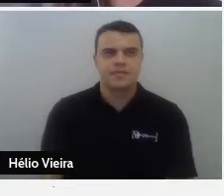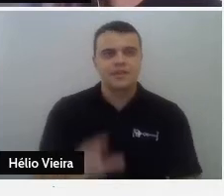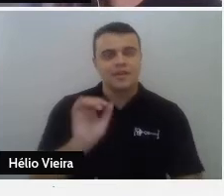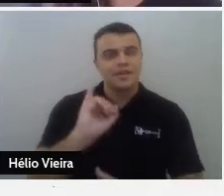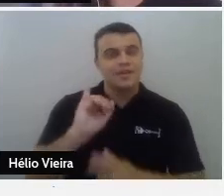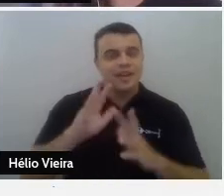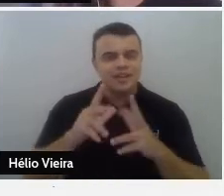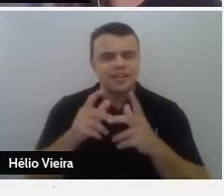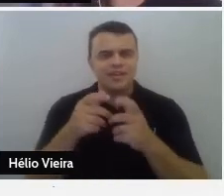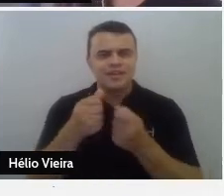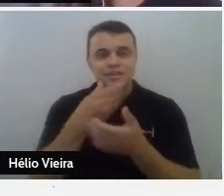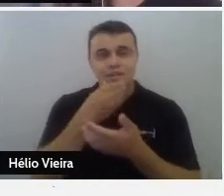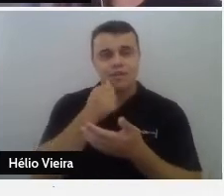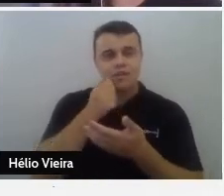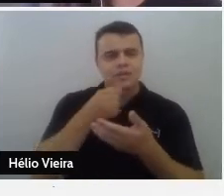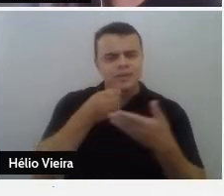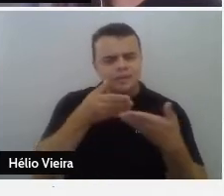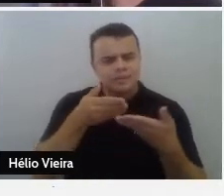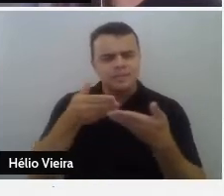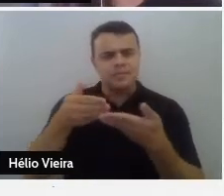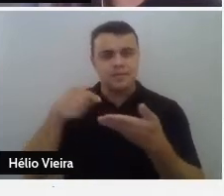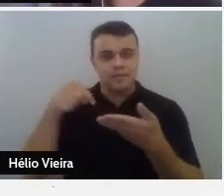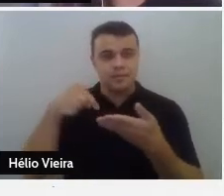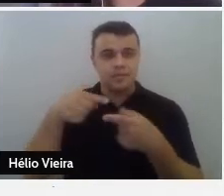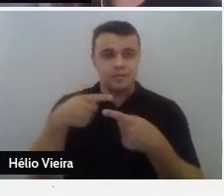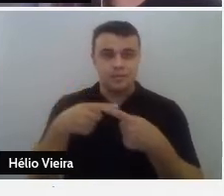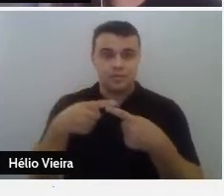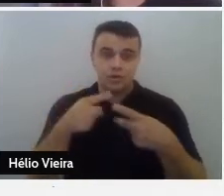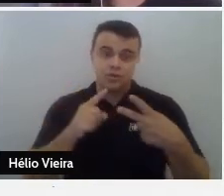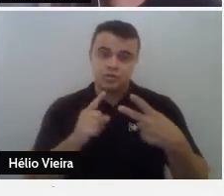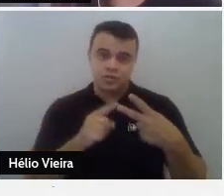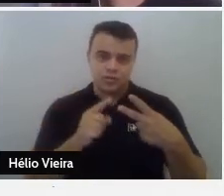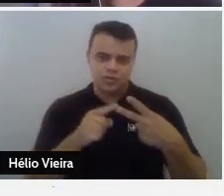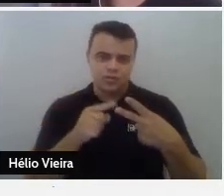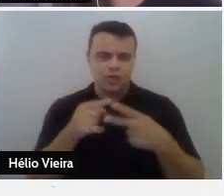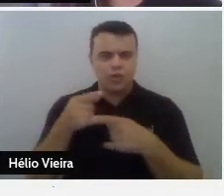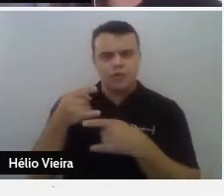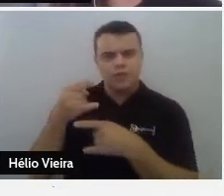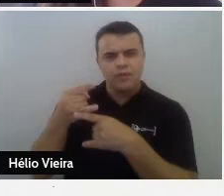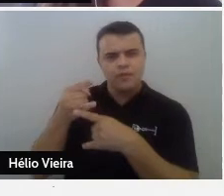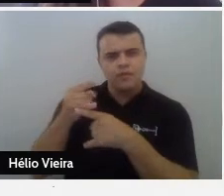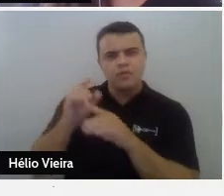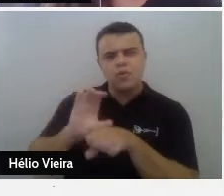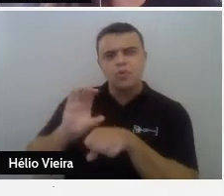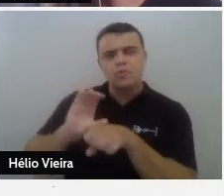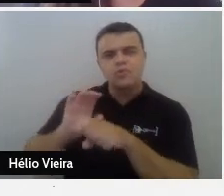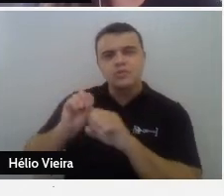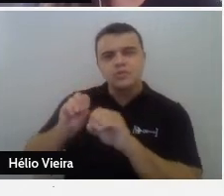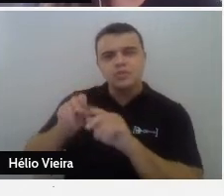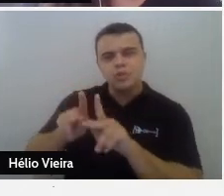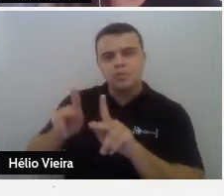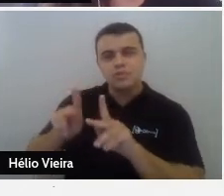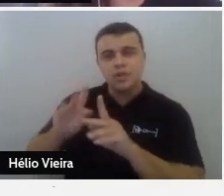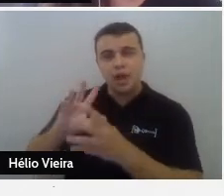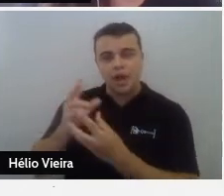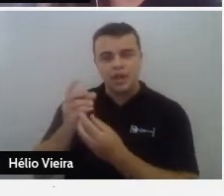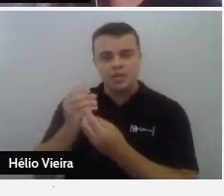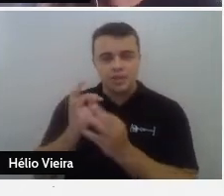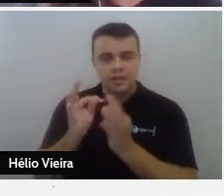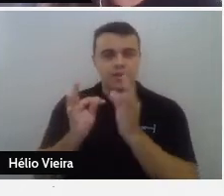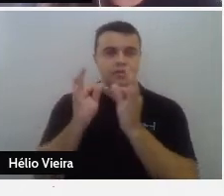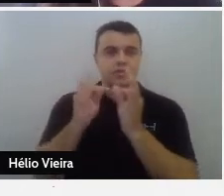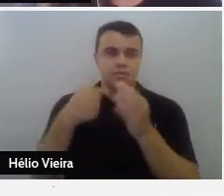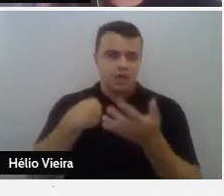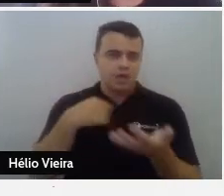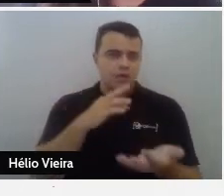Olá a todos e todas, bem-vindos ao segundo episódio da formação de professores Arte e Tecnologia. Eu